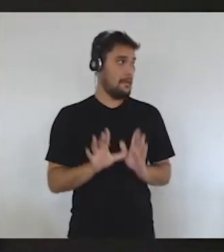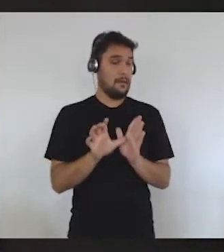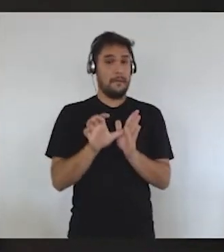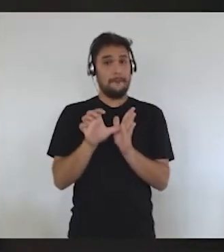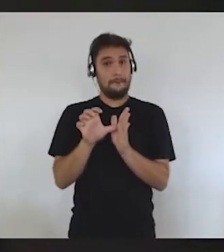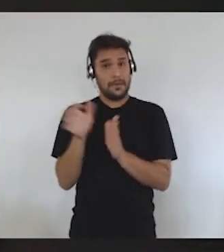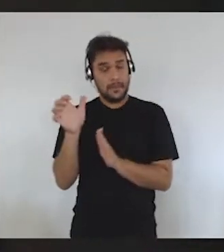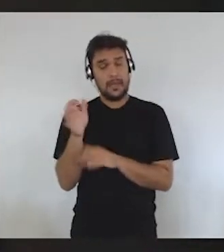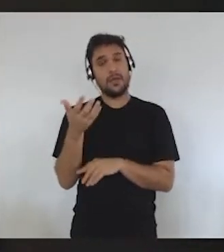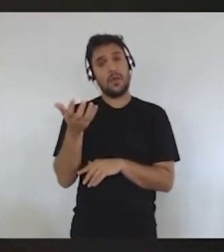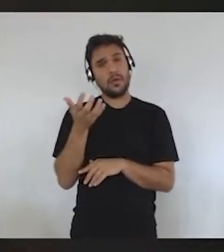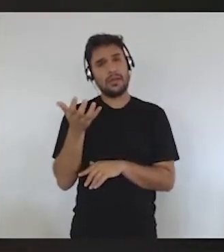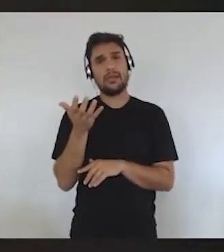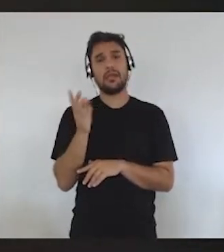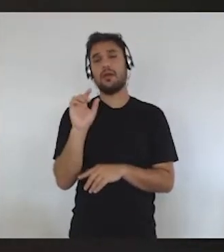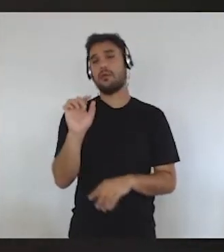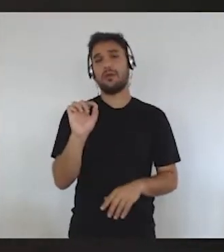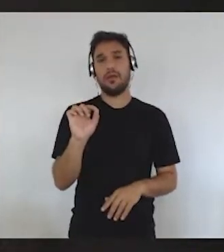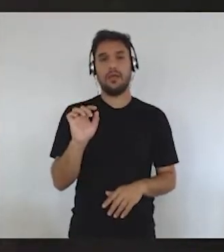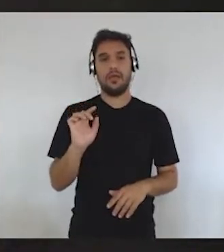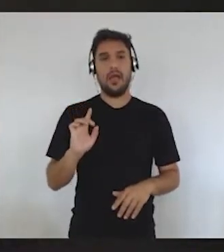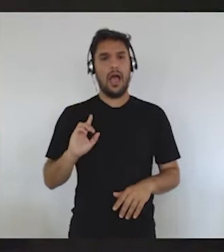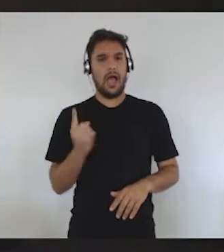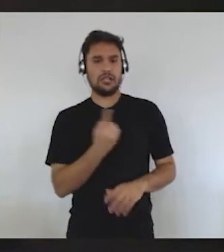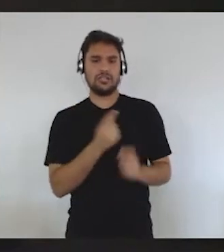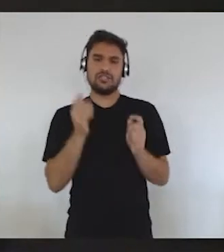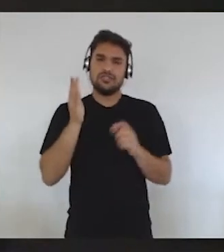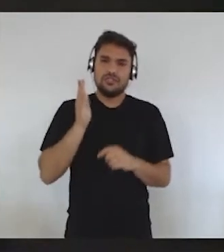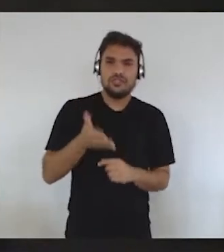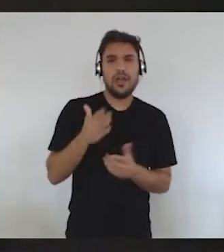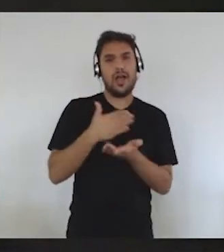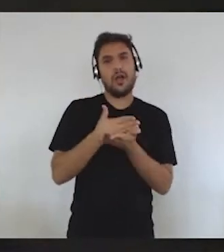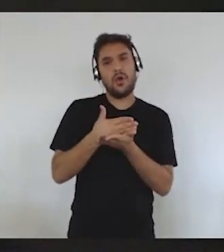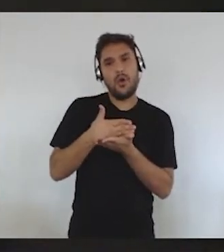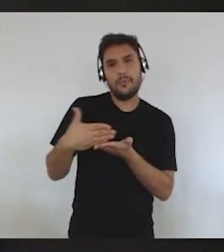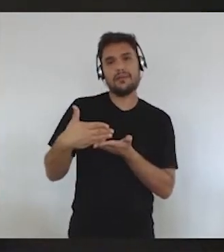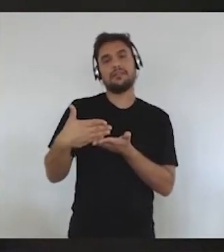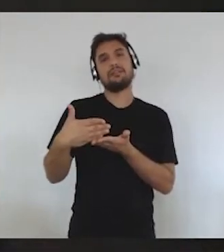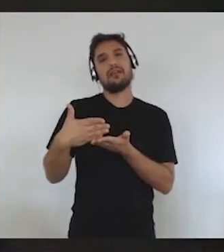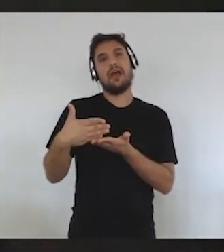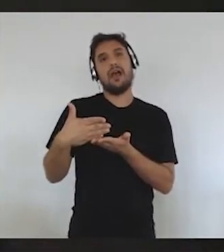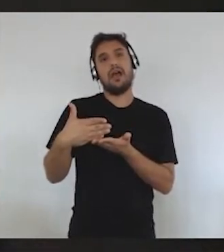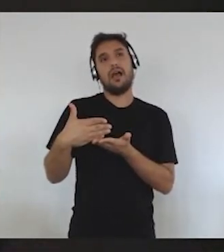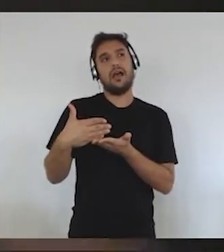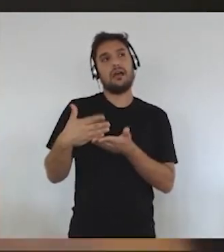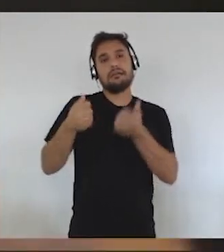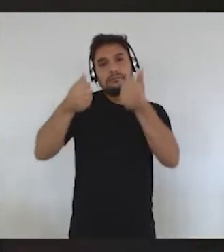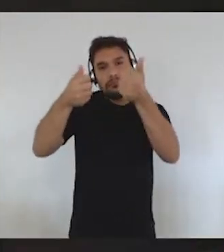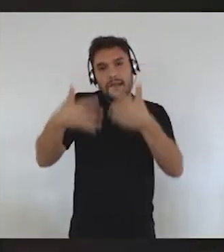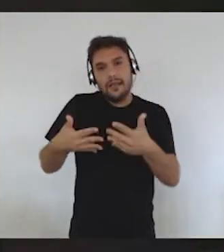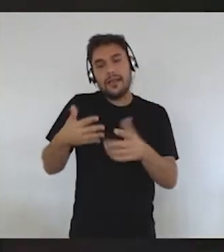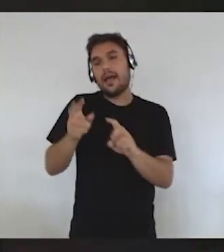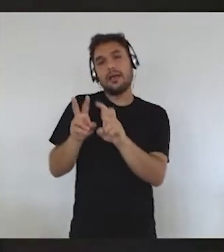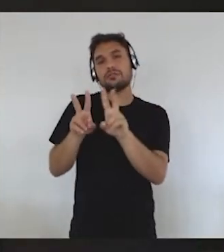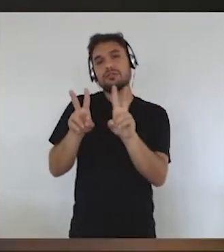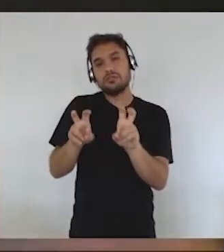Primeiro, eu acho que, antes de tudo, a gente podia já fazer uma digressão sobre a